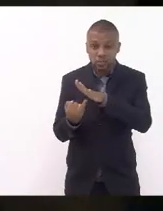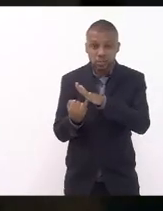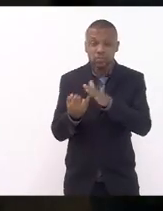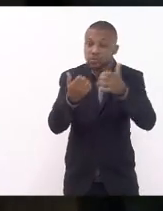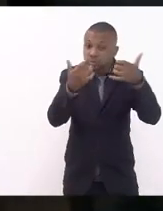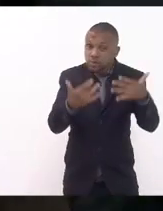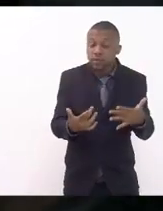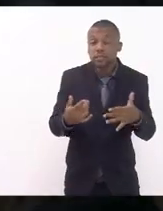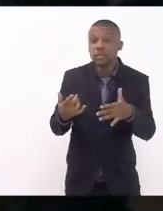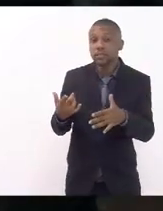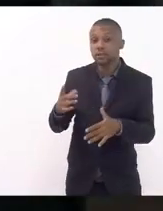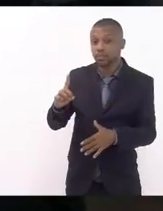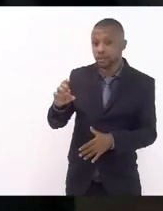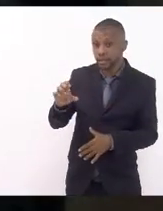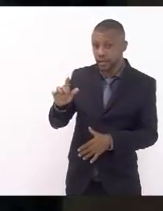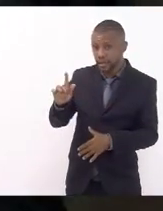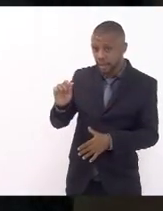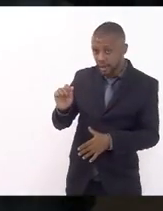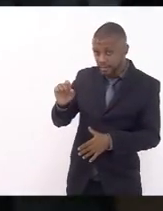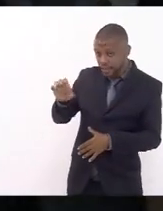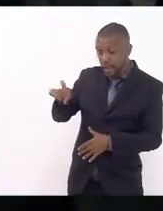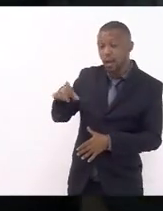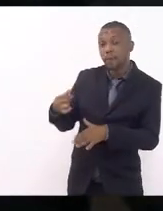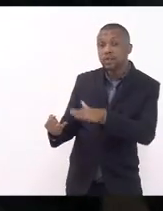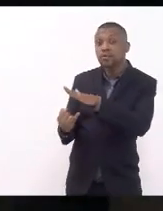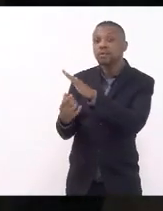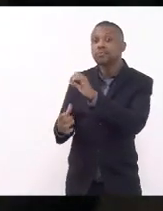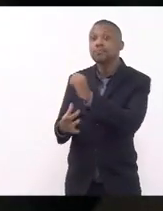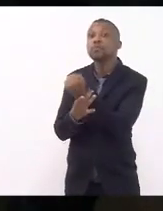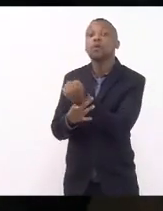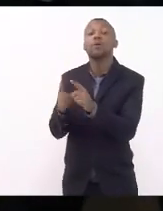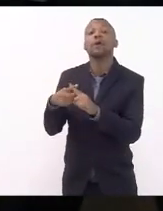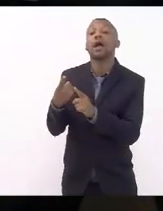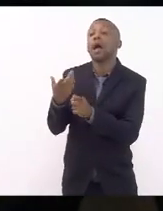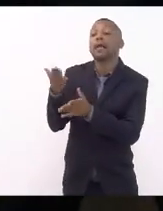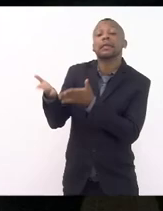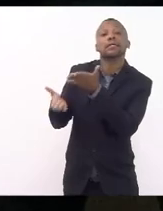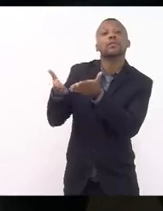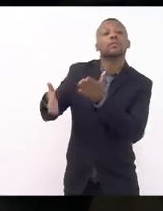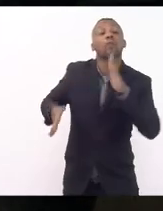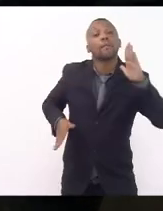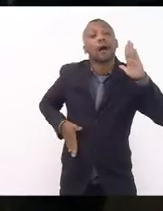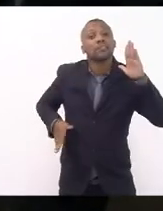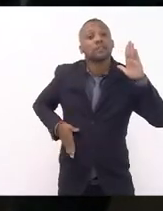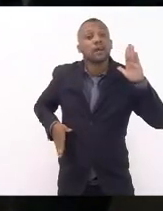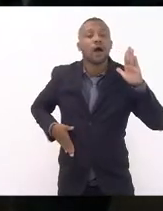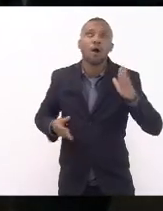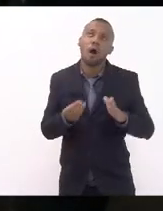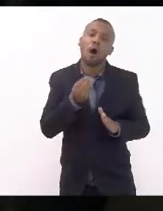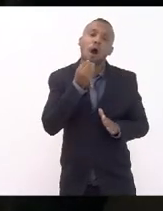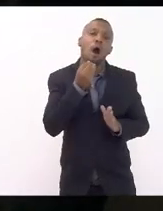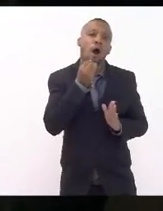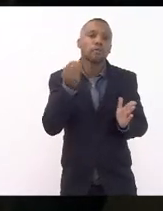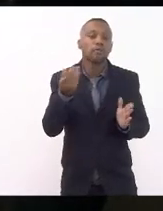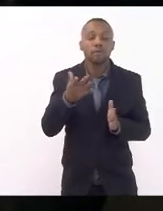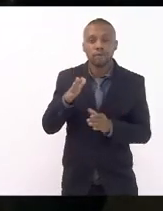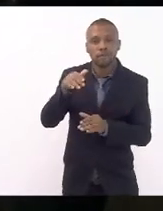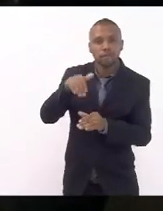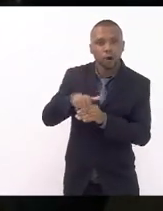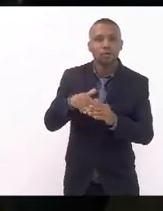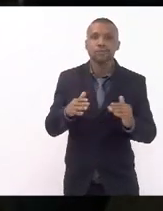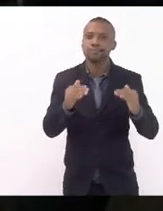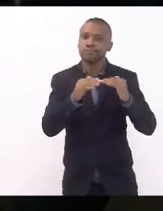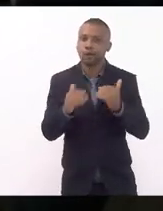Degase é uma instituição de segurança porque lidam com marginais. Obviamente, o voto é pela